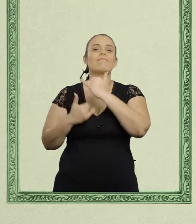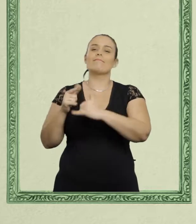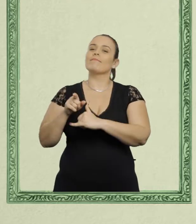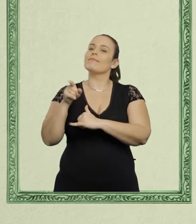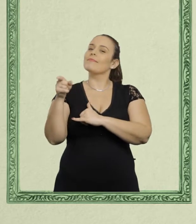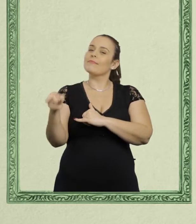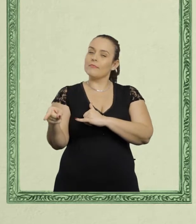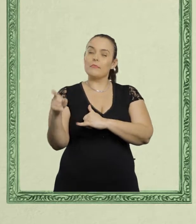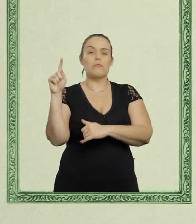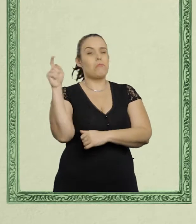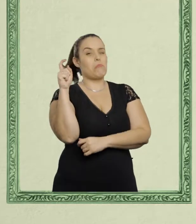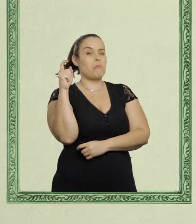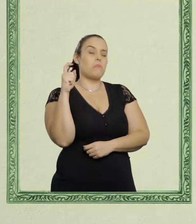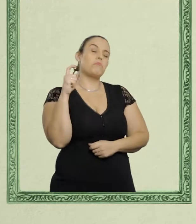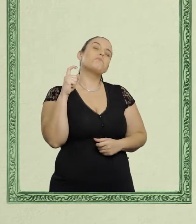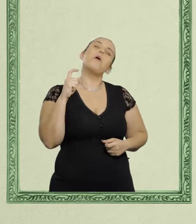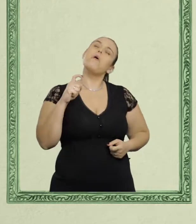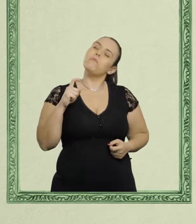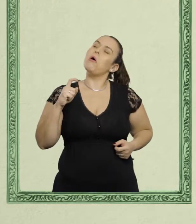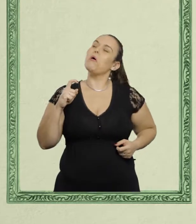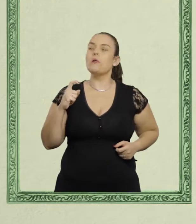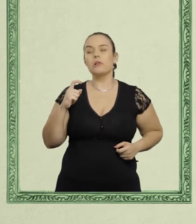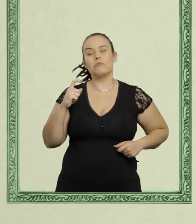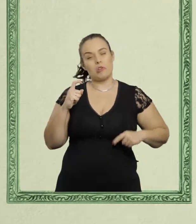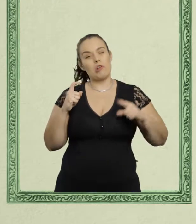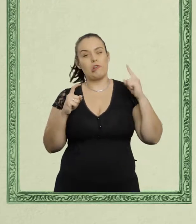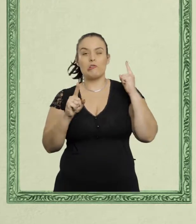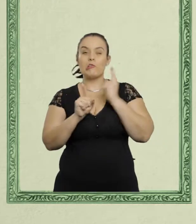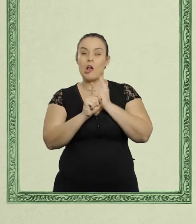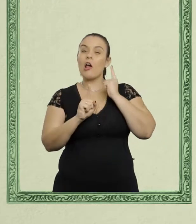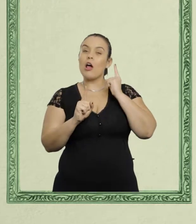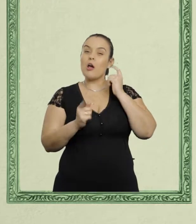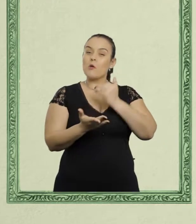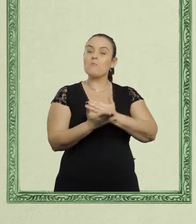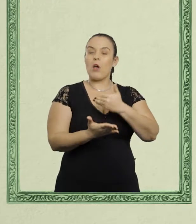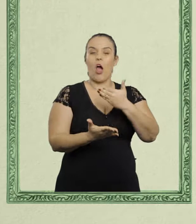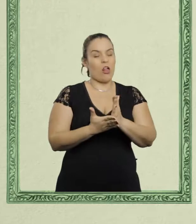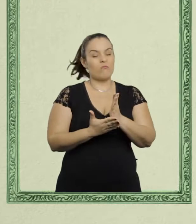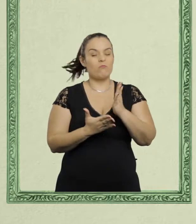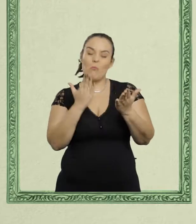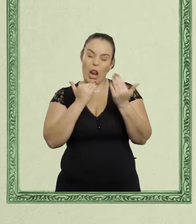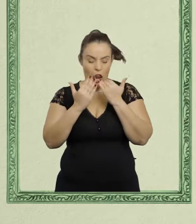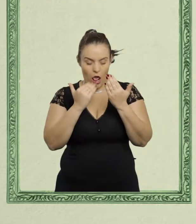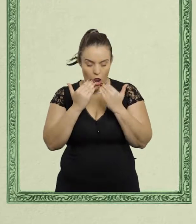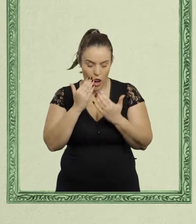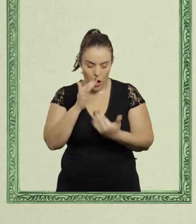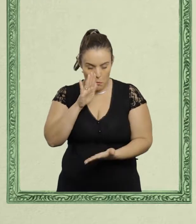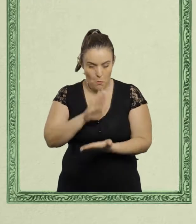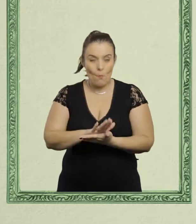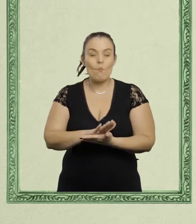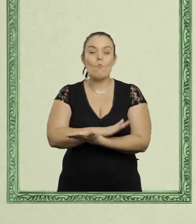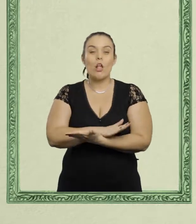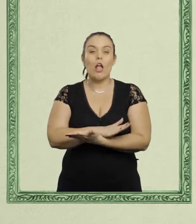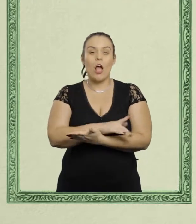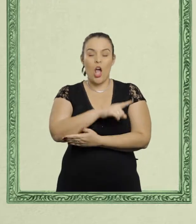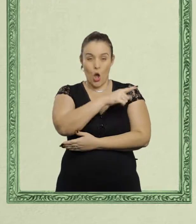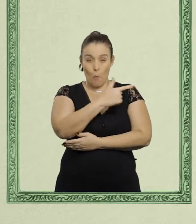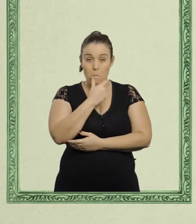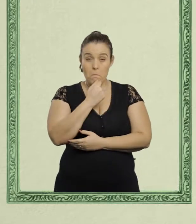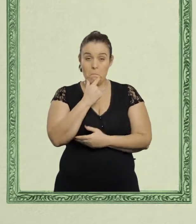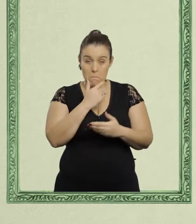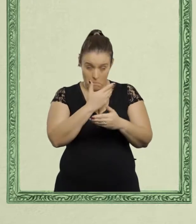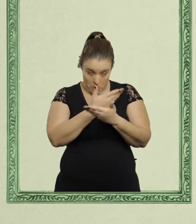disse: "Eles vão encontrar o bolo e devorar tudo. Os meninos perdidos não têm